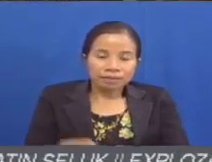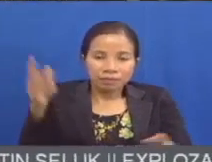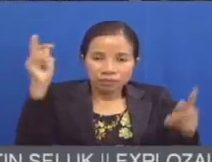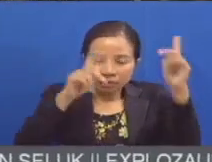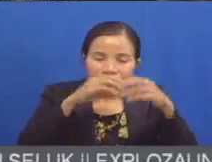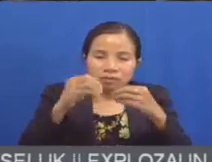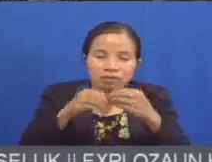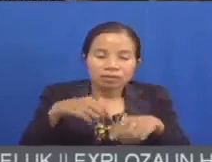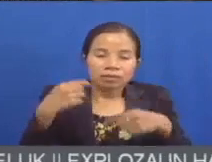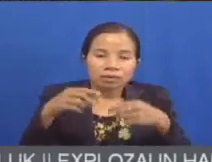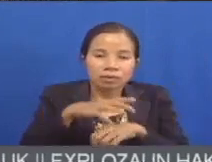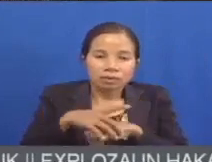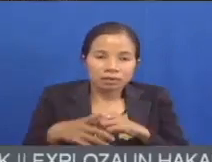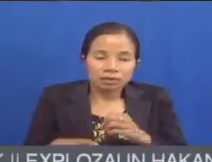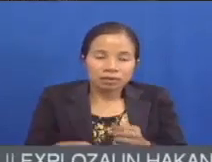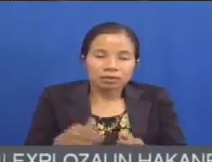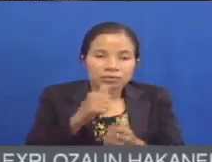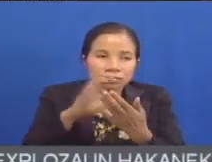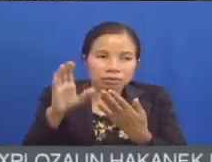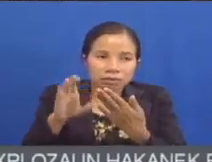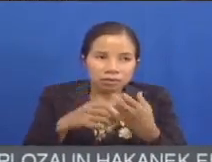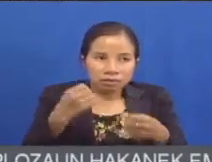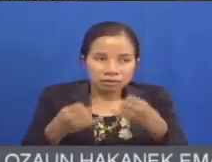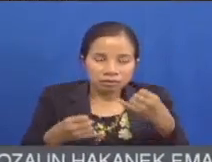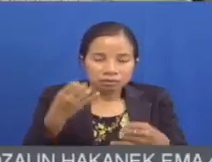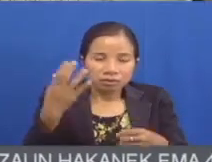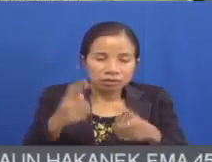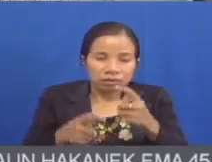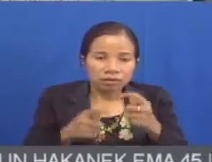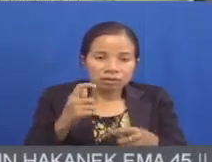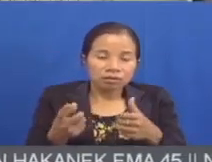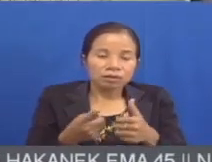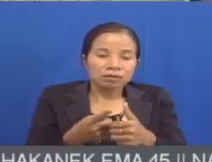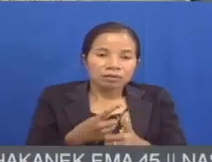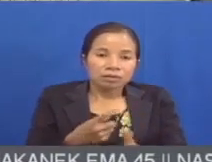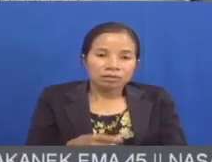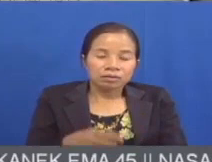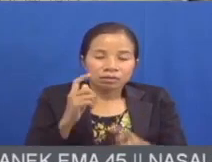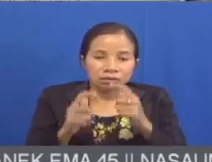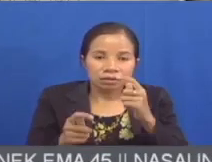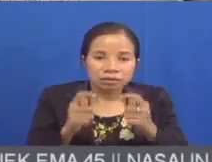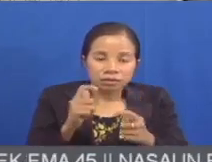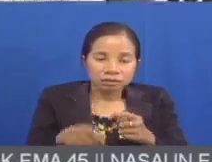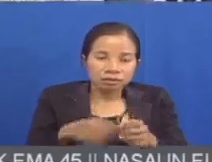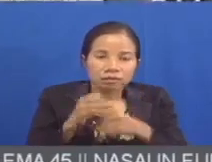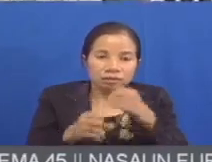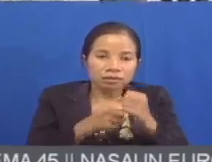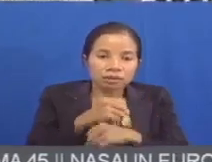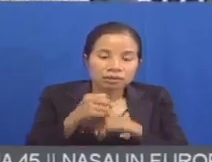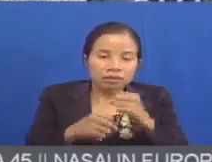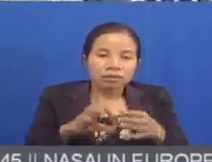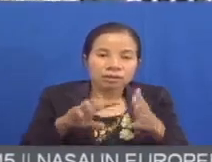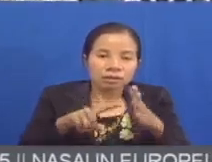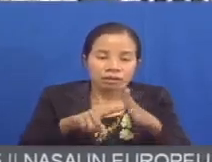com a barrai. Tuir calendário, juiz Cira e tribunal primeira instância, no tribunal recurso cadatinan, ahu